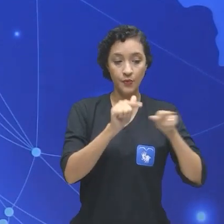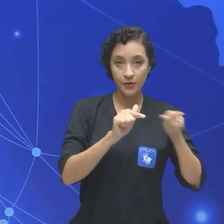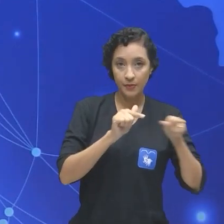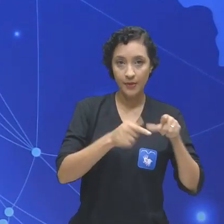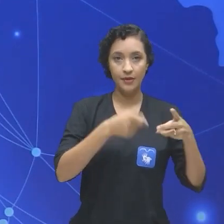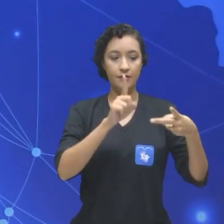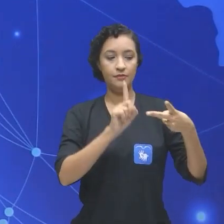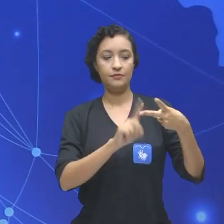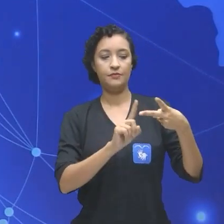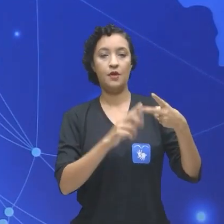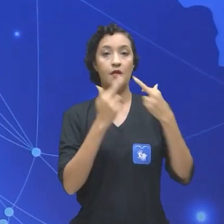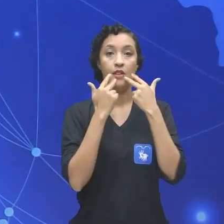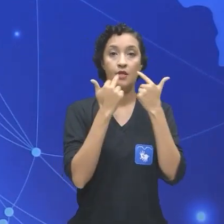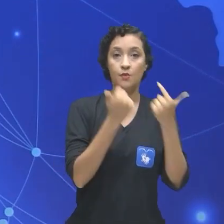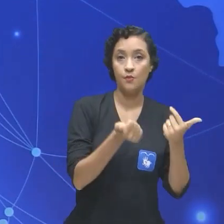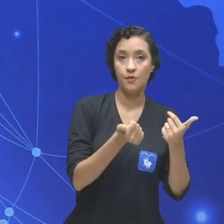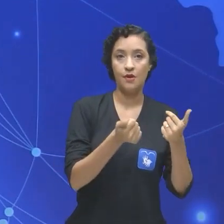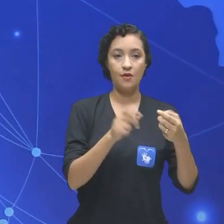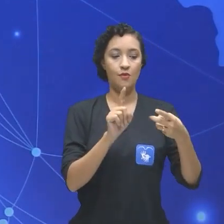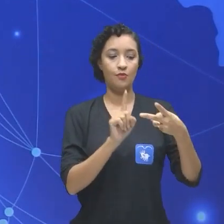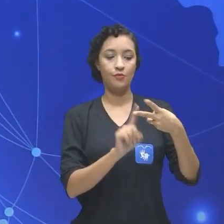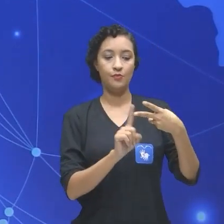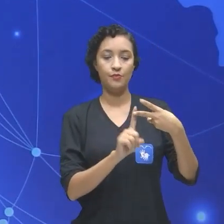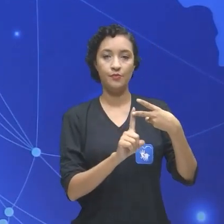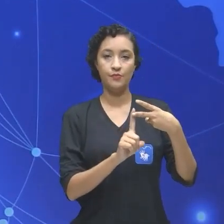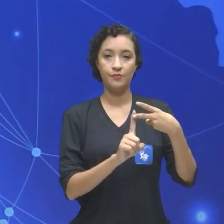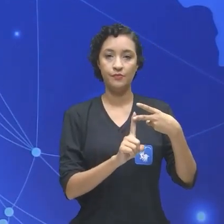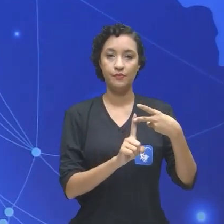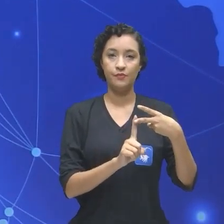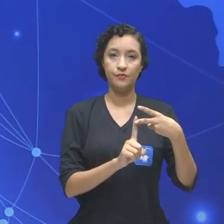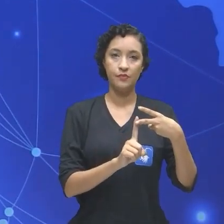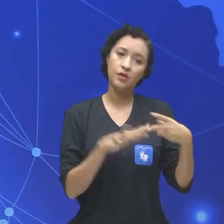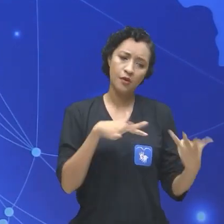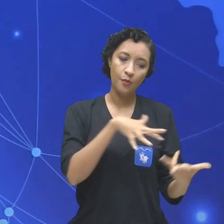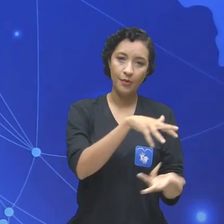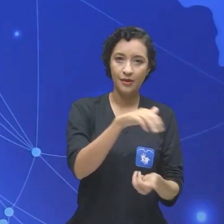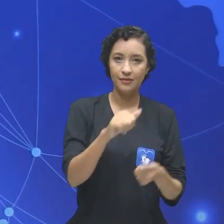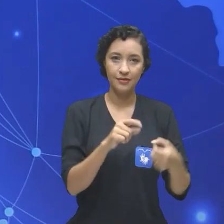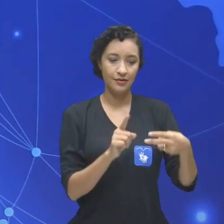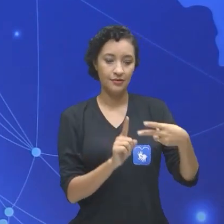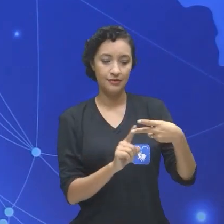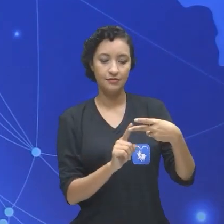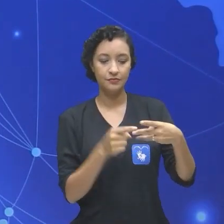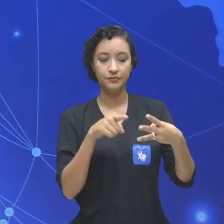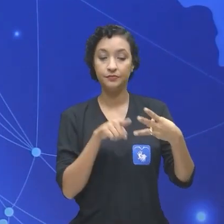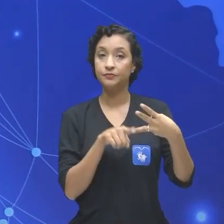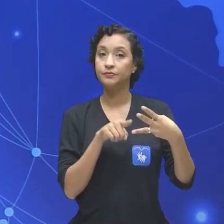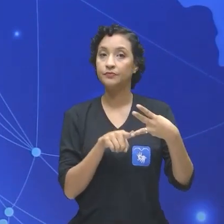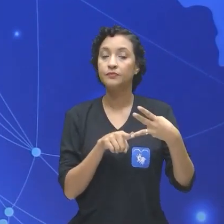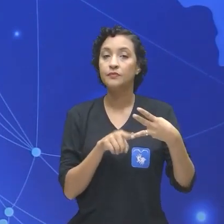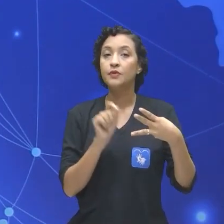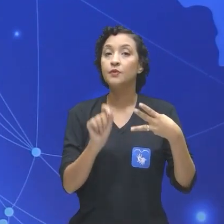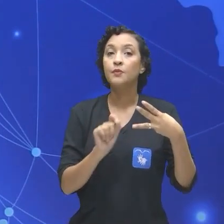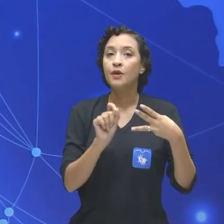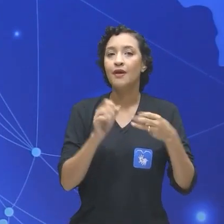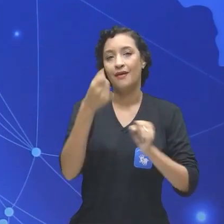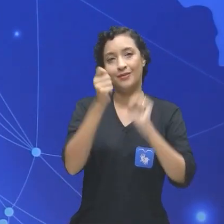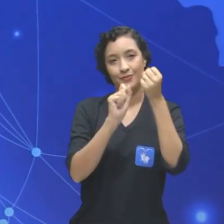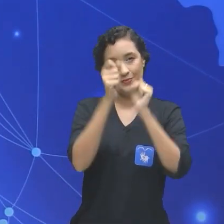temos os recursos naturais, que é o nosso planeta, na verdade, e nós temos o recurso que é o da